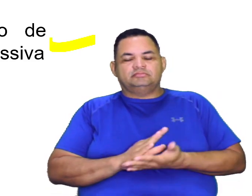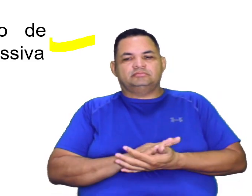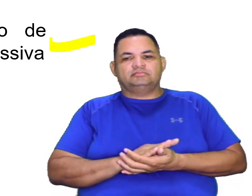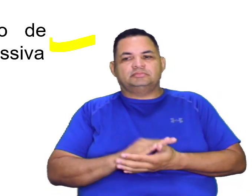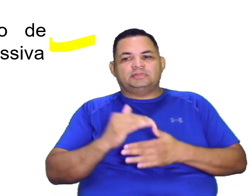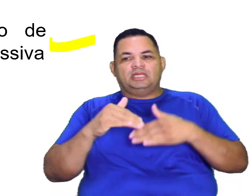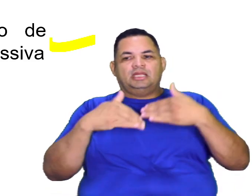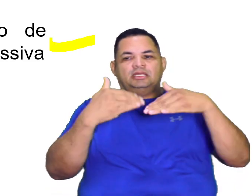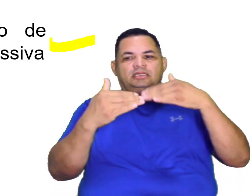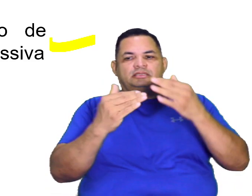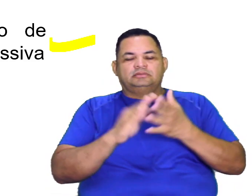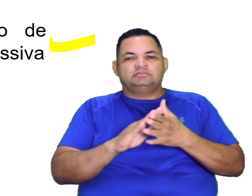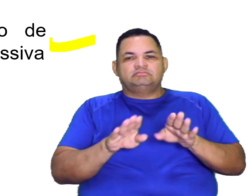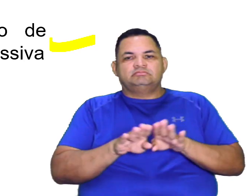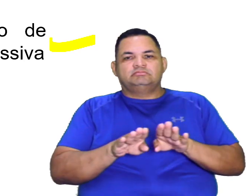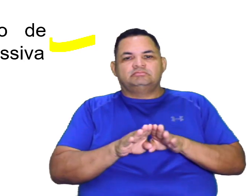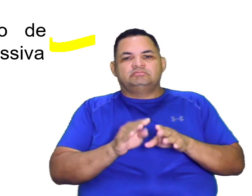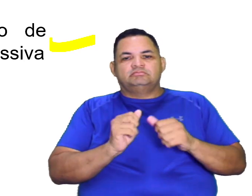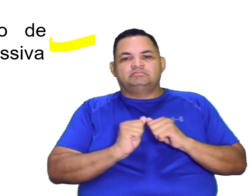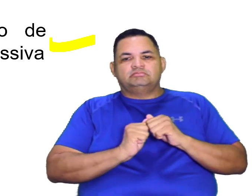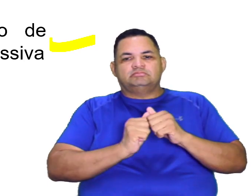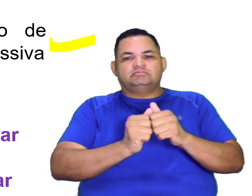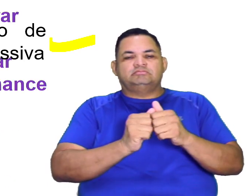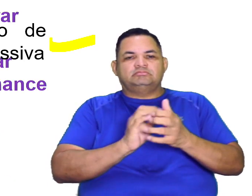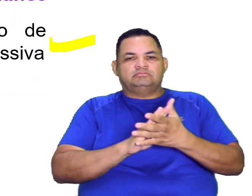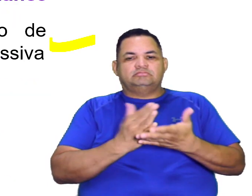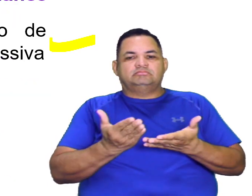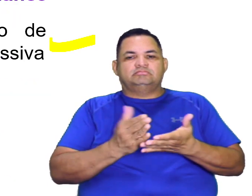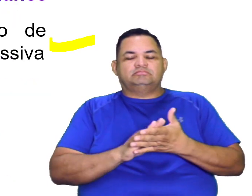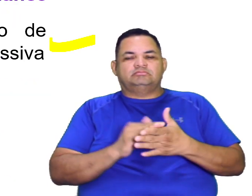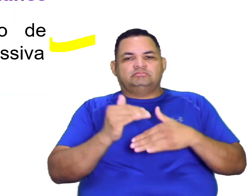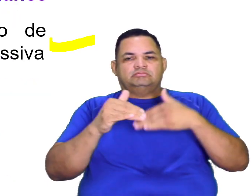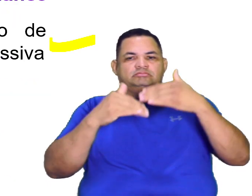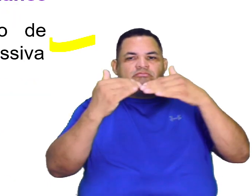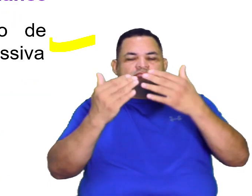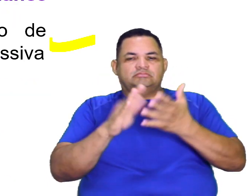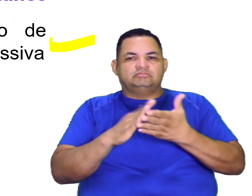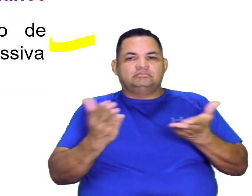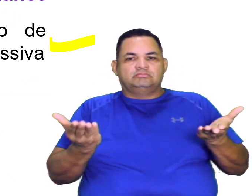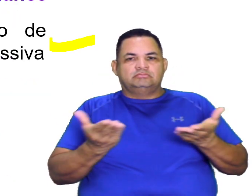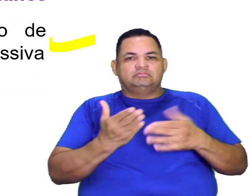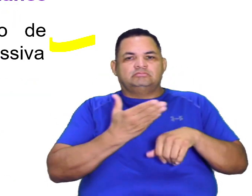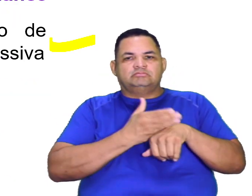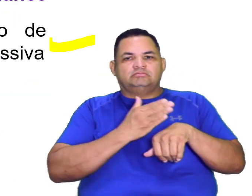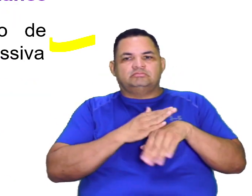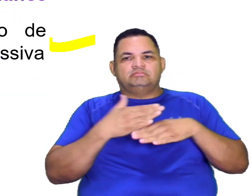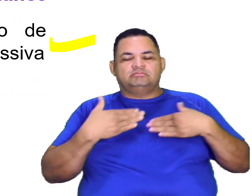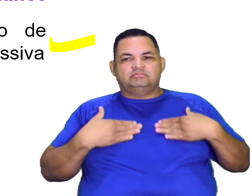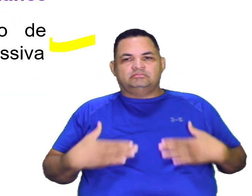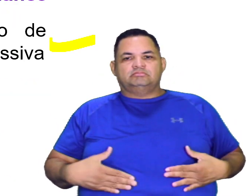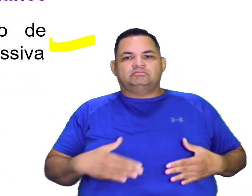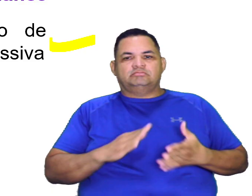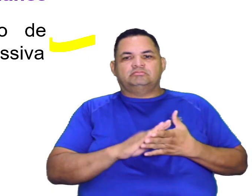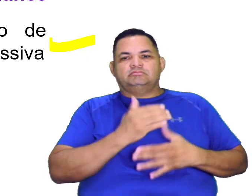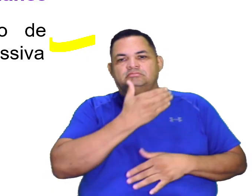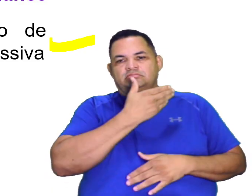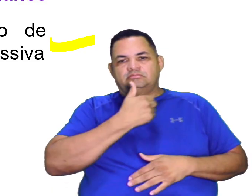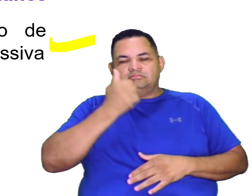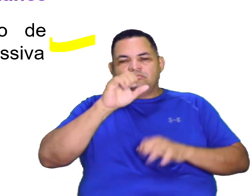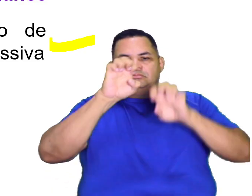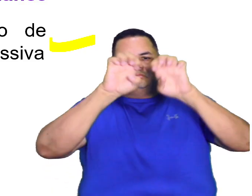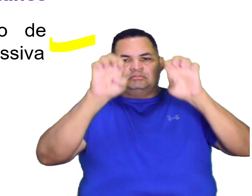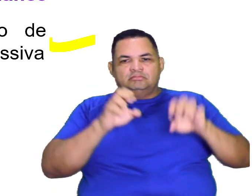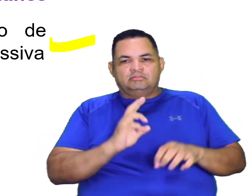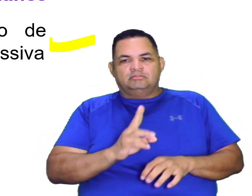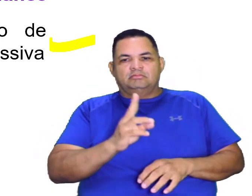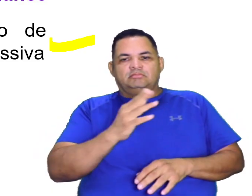intensidade progressiva. Então vai tendo um acompanhamento, vai aumentando gradativamente. Esses exercícios vão ajudar a recuperar as